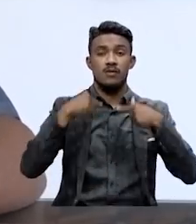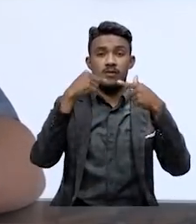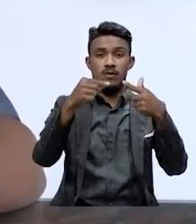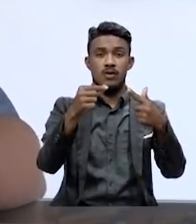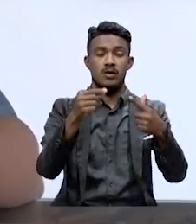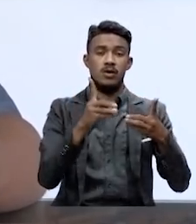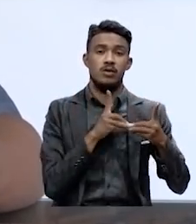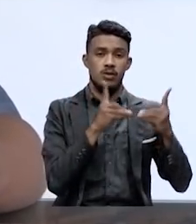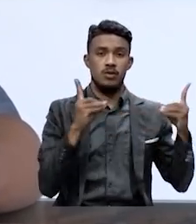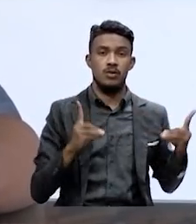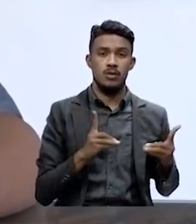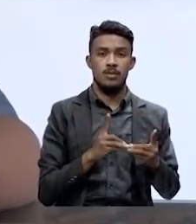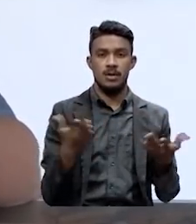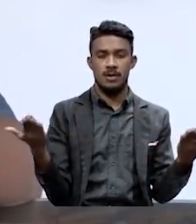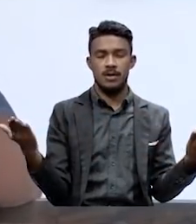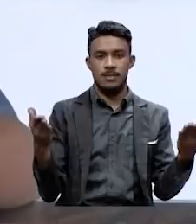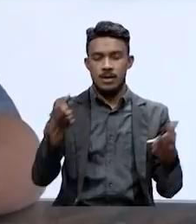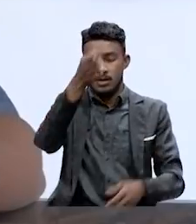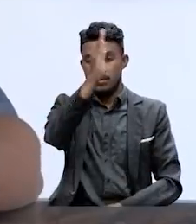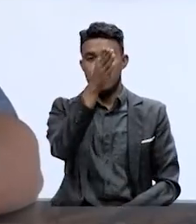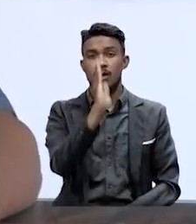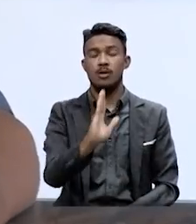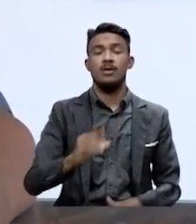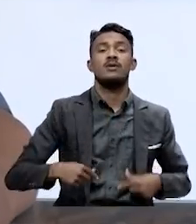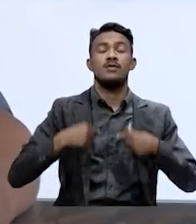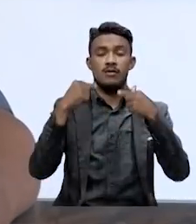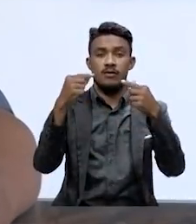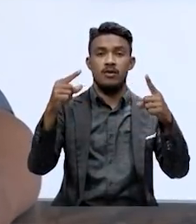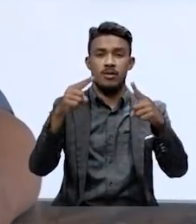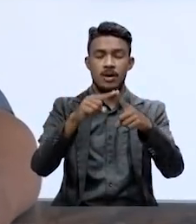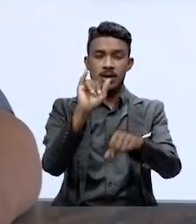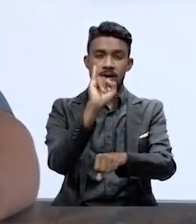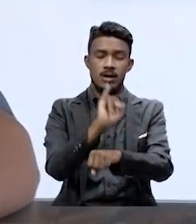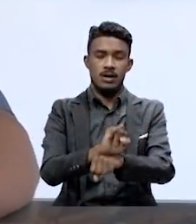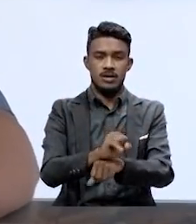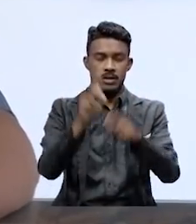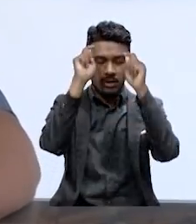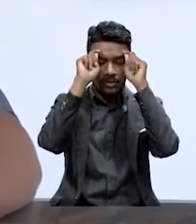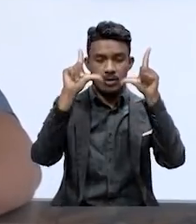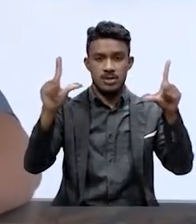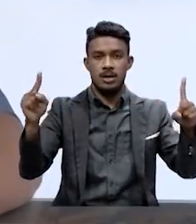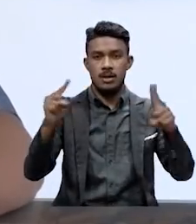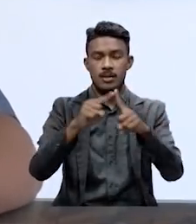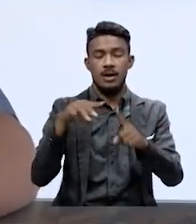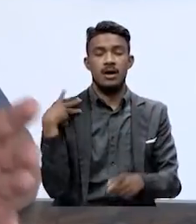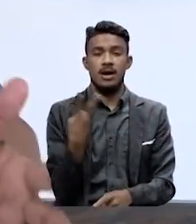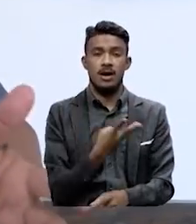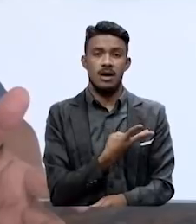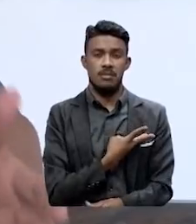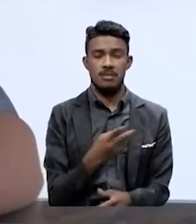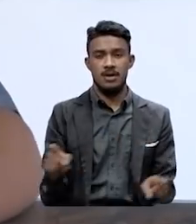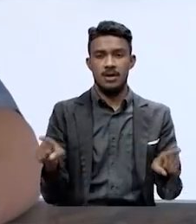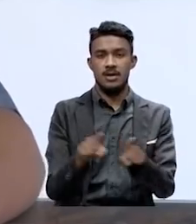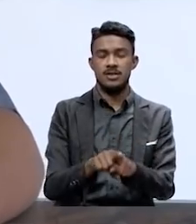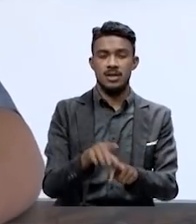dome neve maroma fo ba creda Timor Leste ba ame congregação